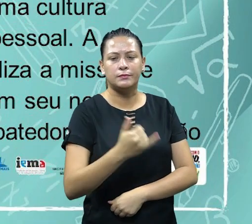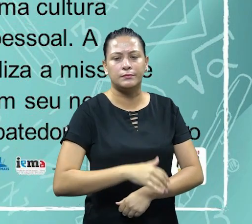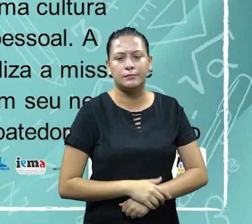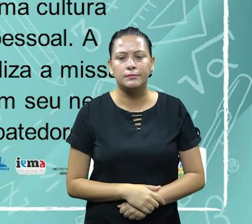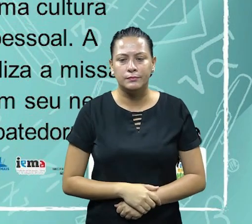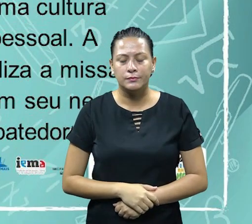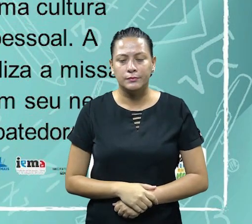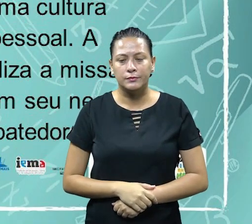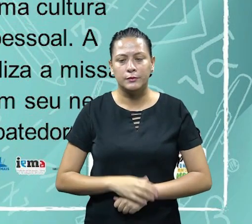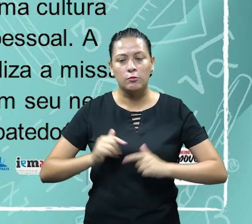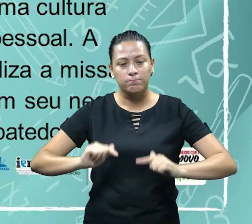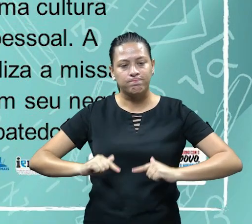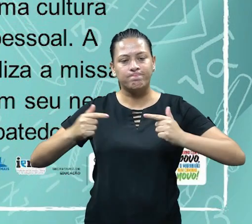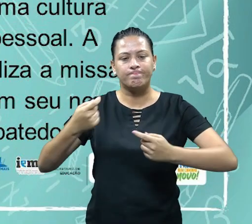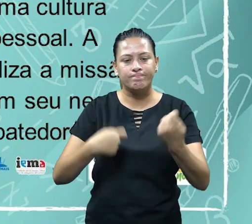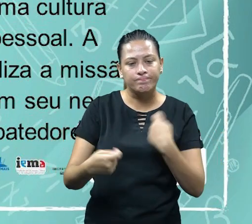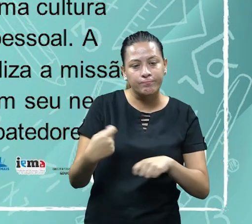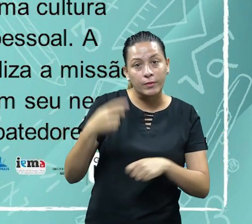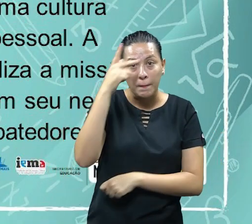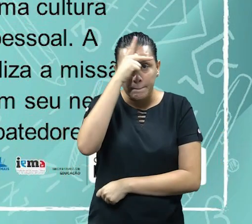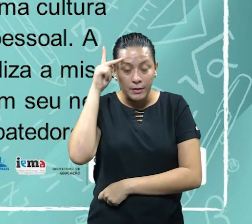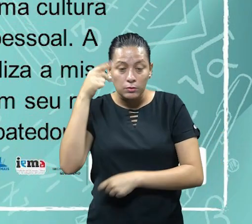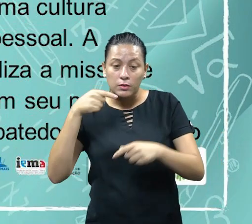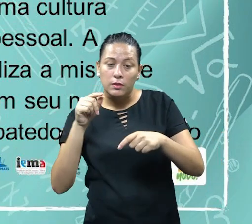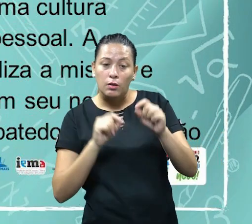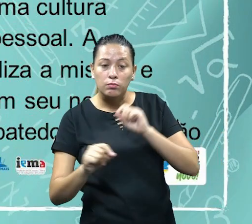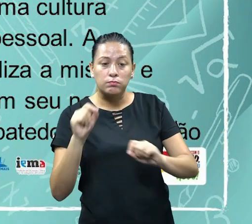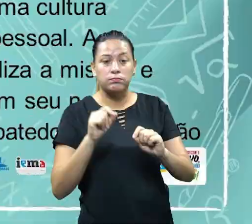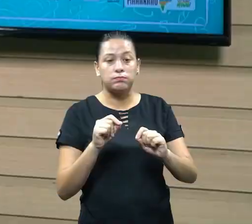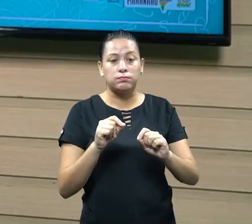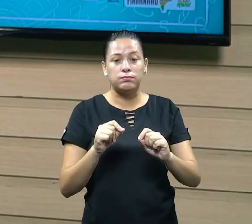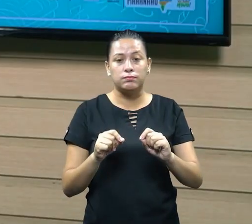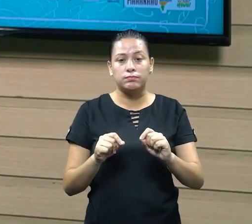são parceiros e colaboradores e não funcionários